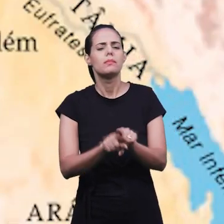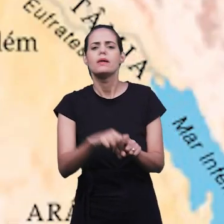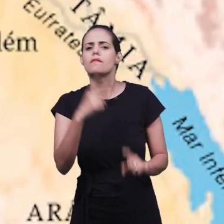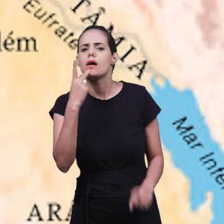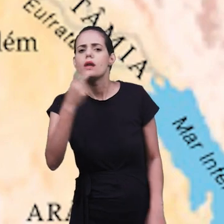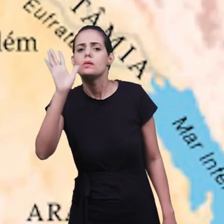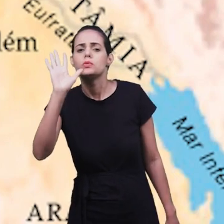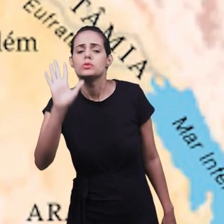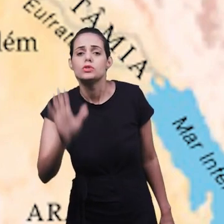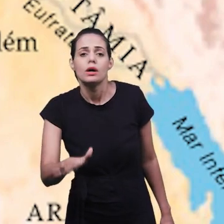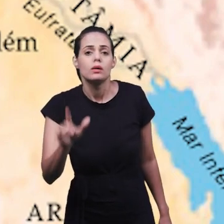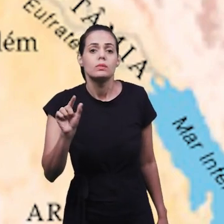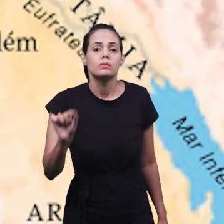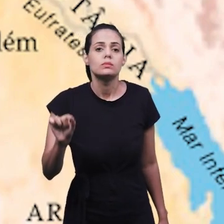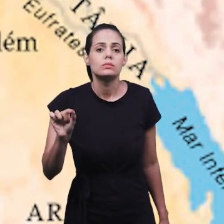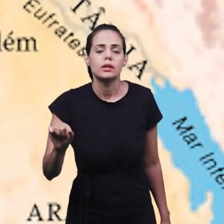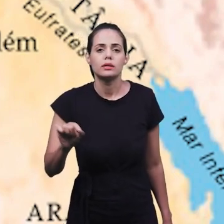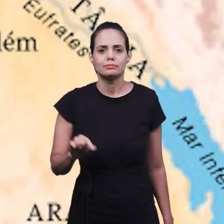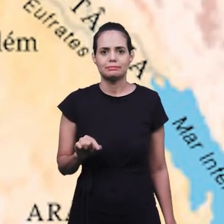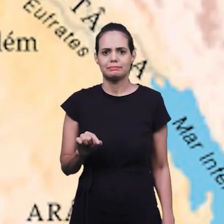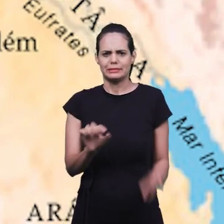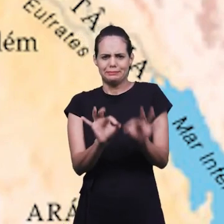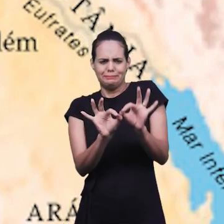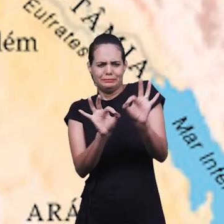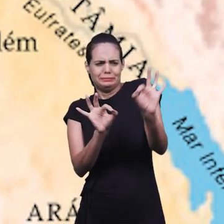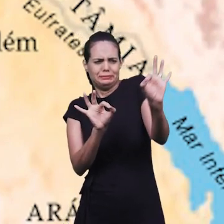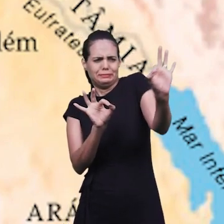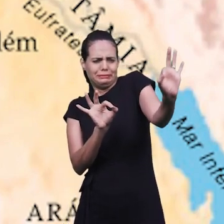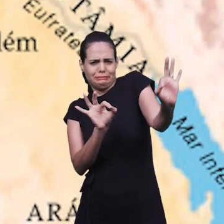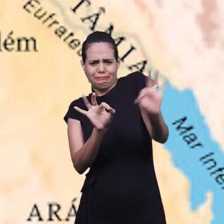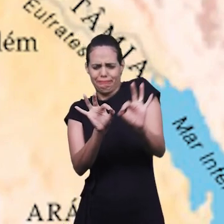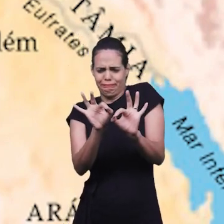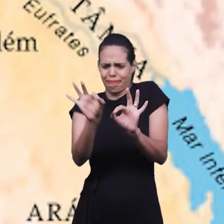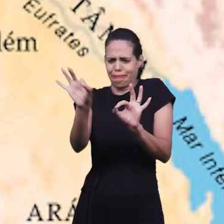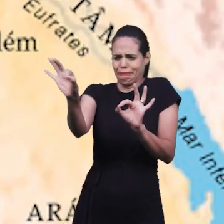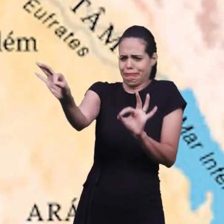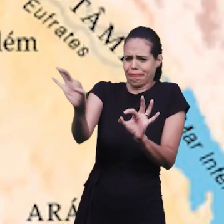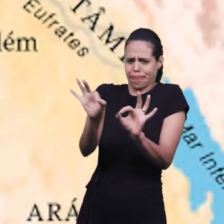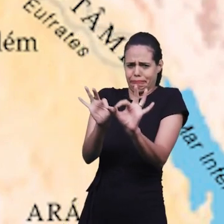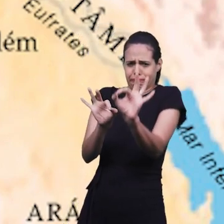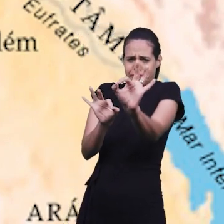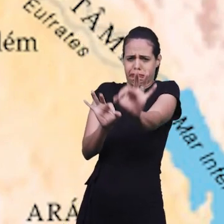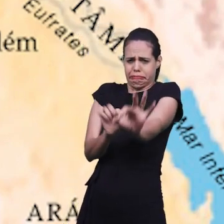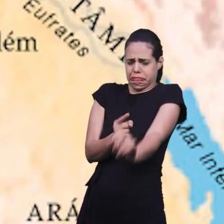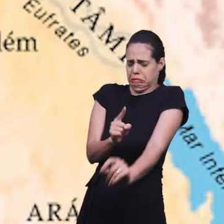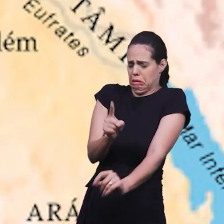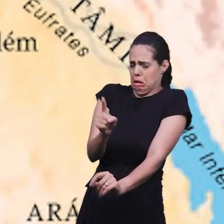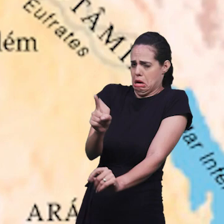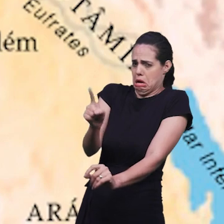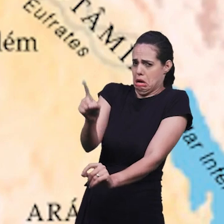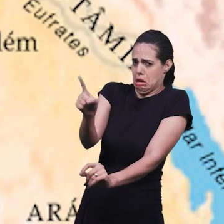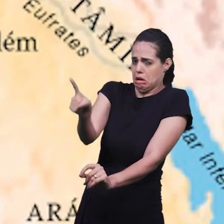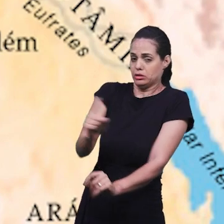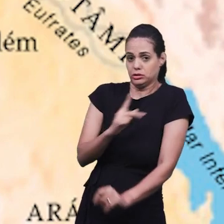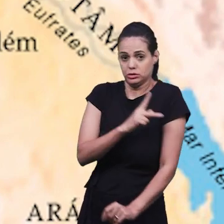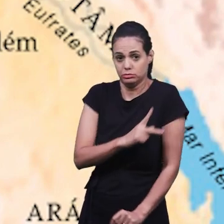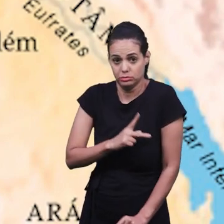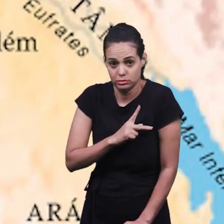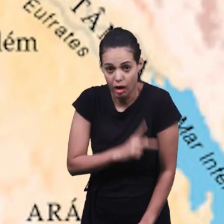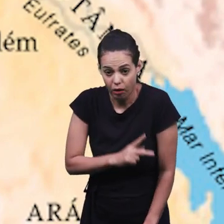Também já comentamos aqui que as distâncias eram grandes. Paulo percorreu o